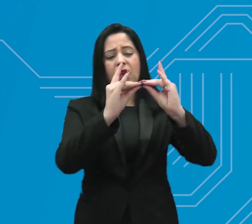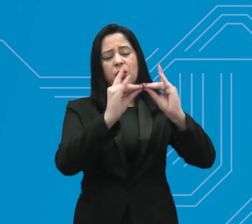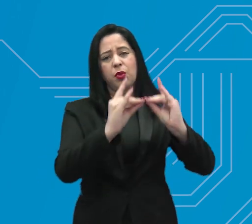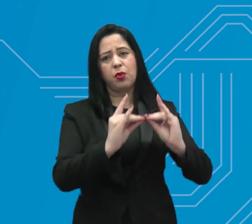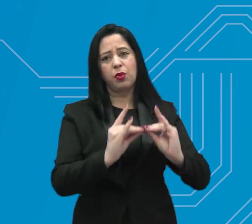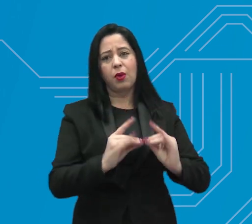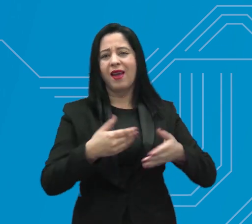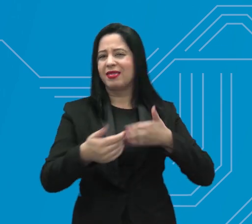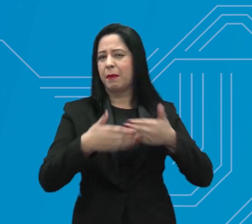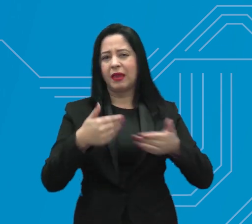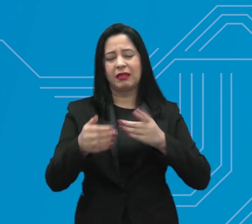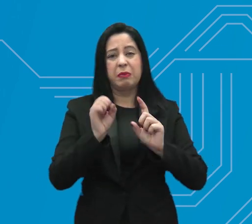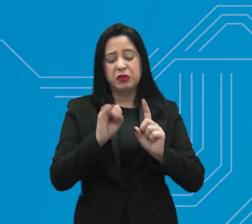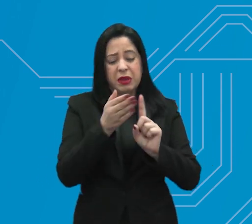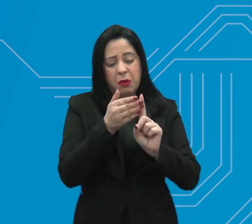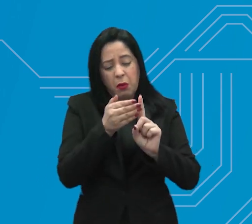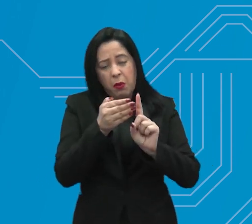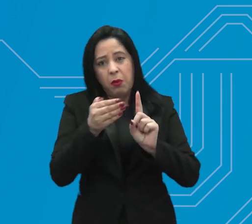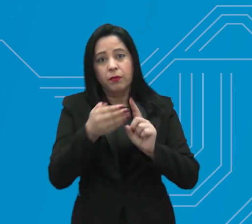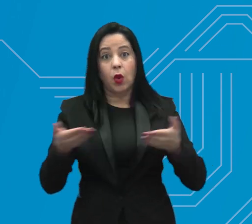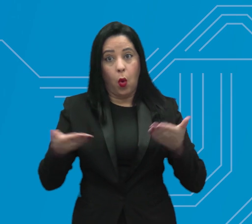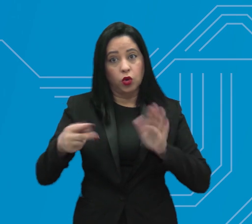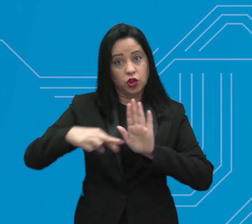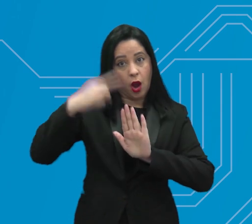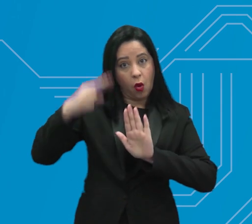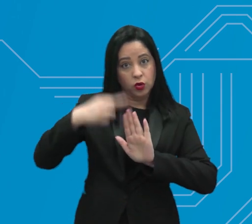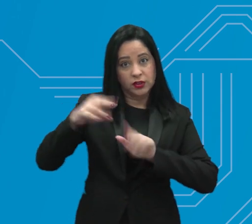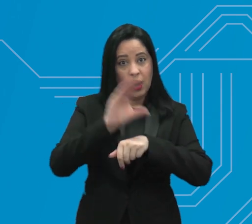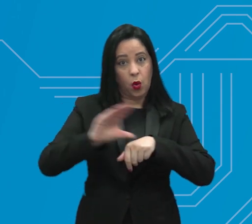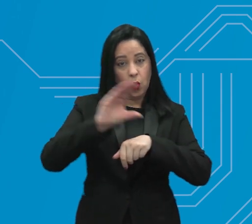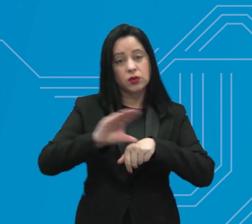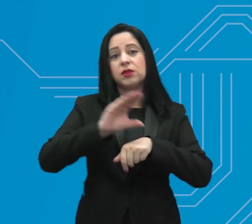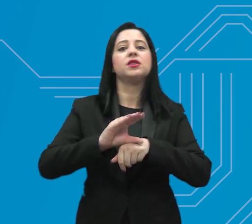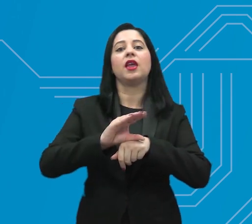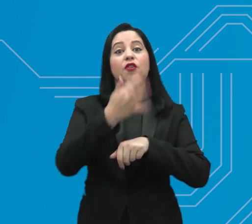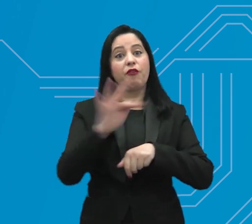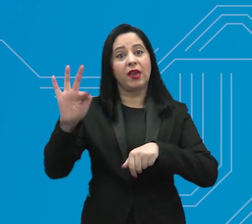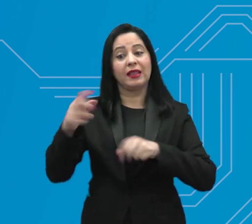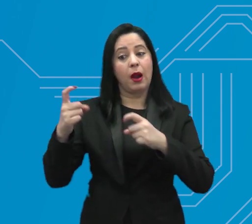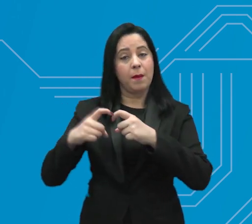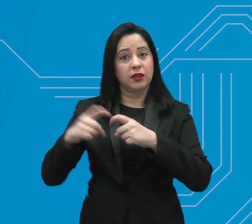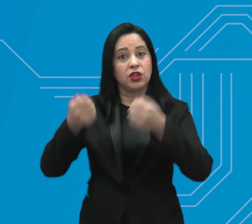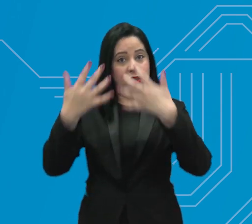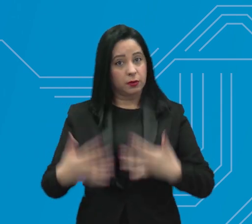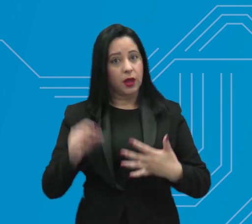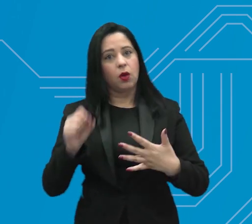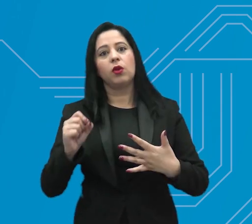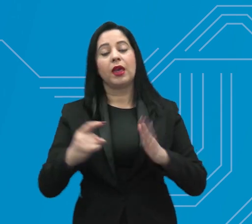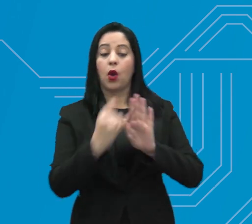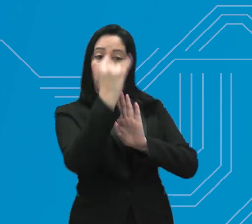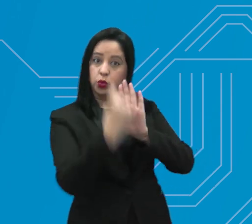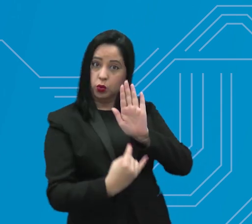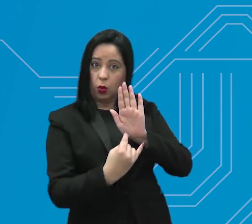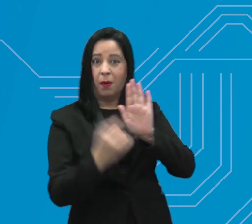fetos independentemente da idade gestacional. Hoje, uma resolução do Conselho Federal de Medicina determina que a declaração